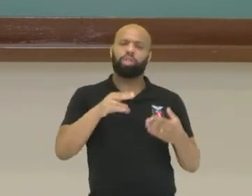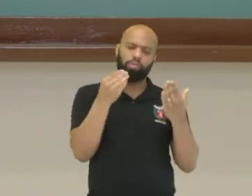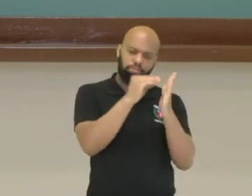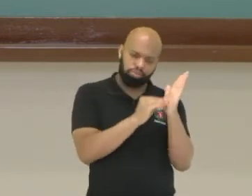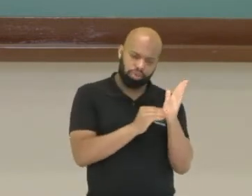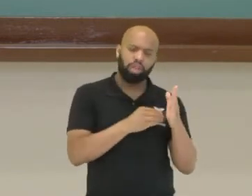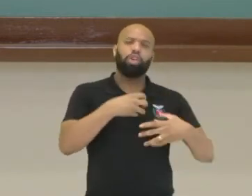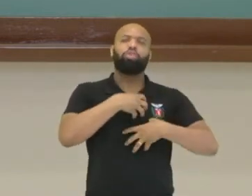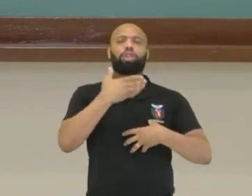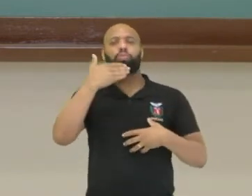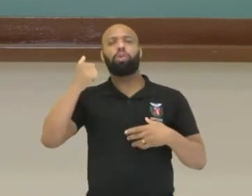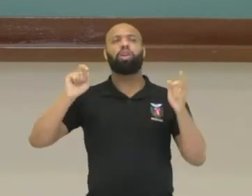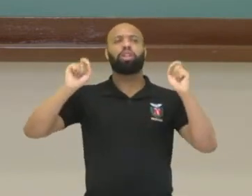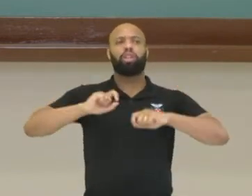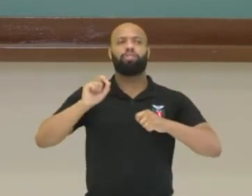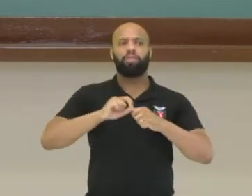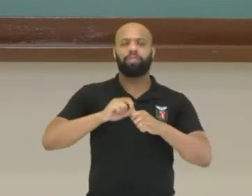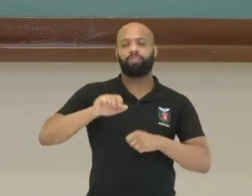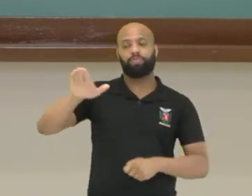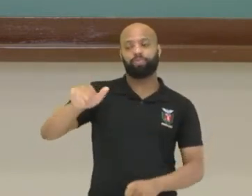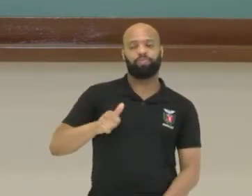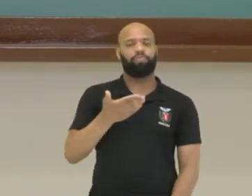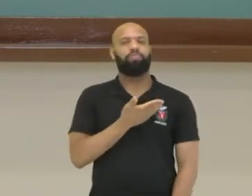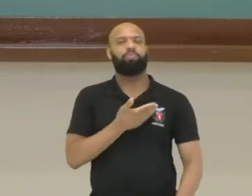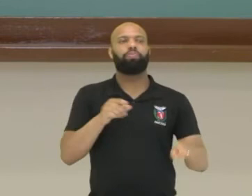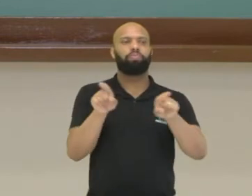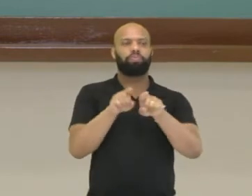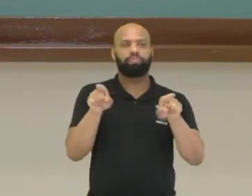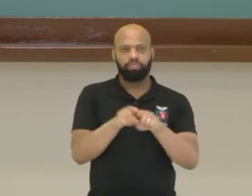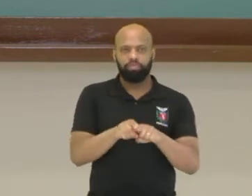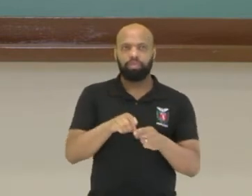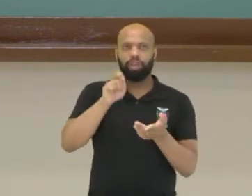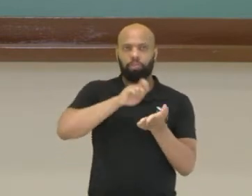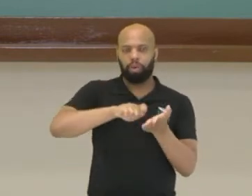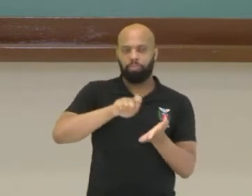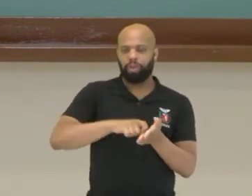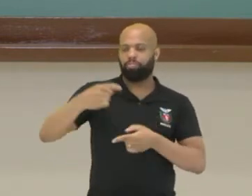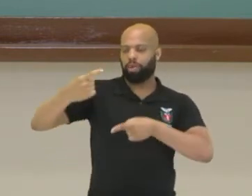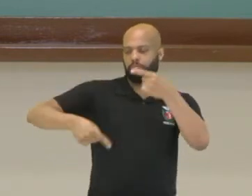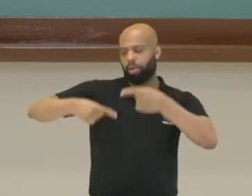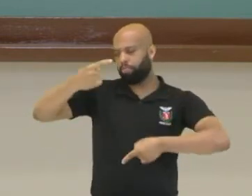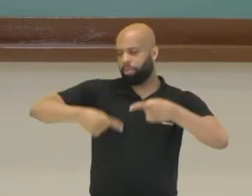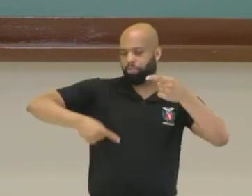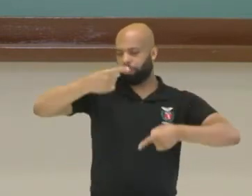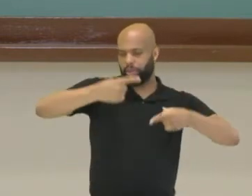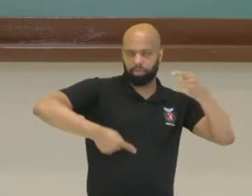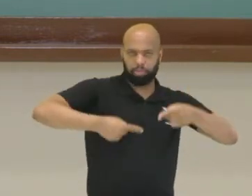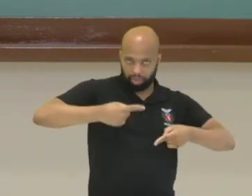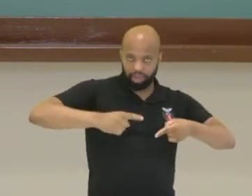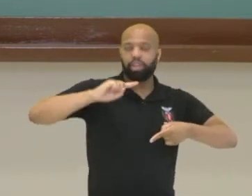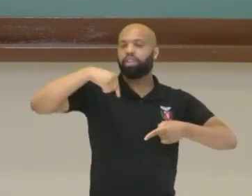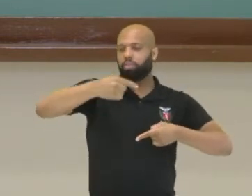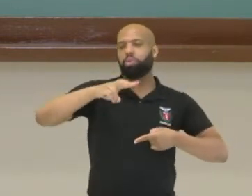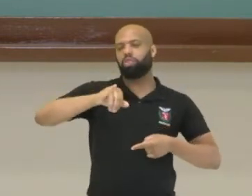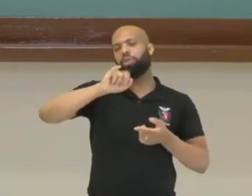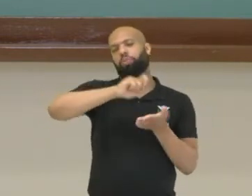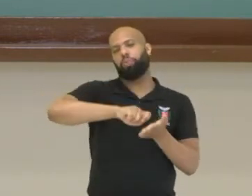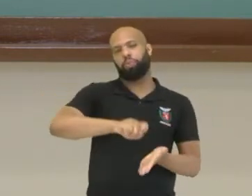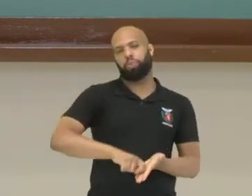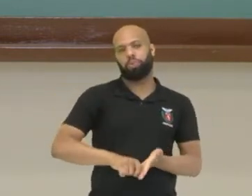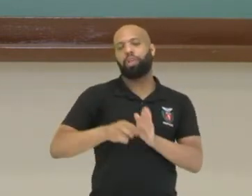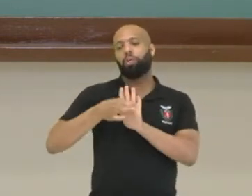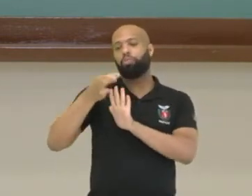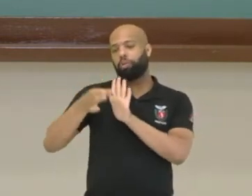maneira melhor para fazer isso? Chama um colega, um camaradinha e faz o quê? Debate, ó, argumenta